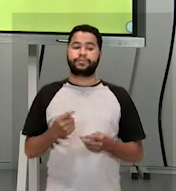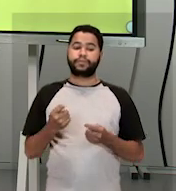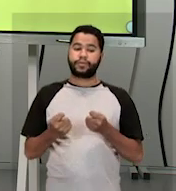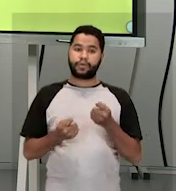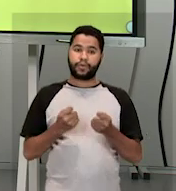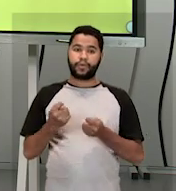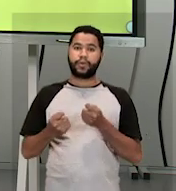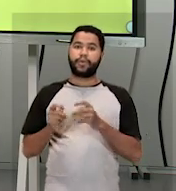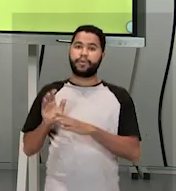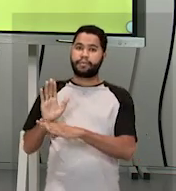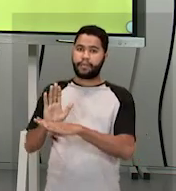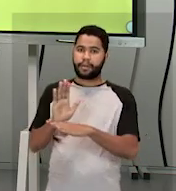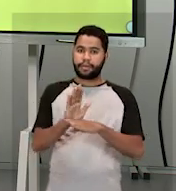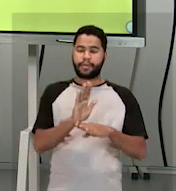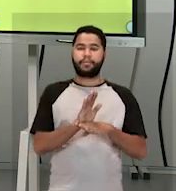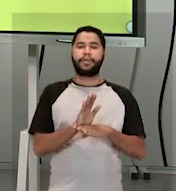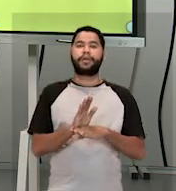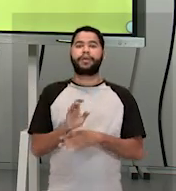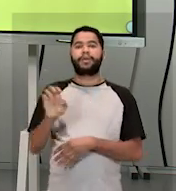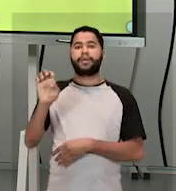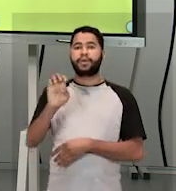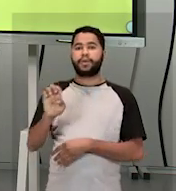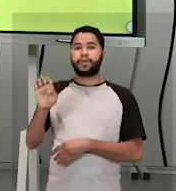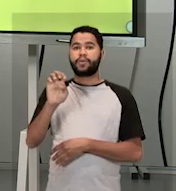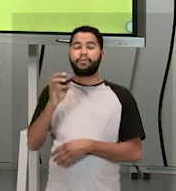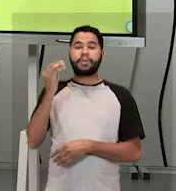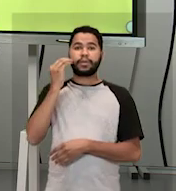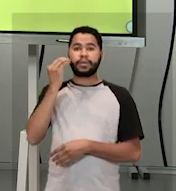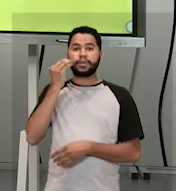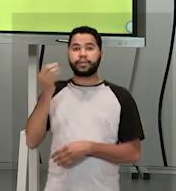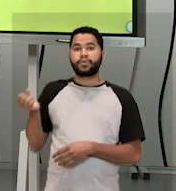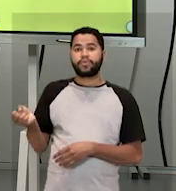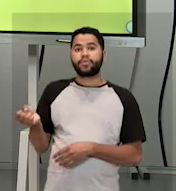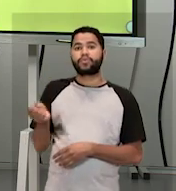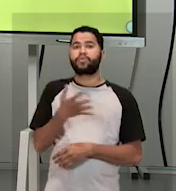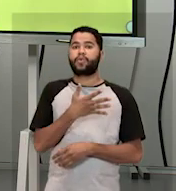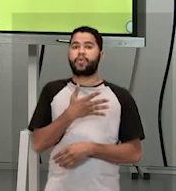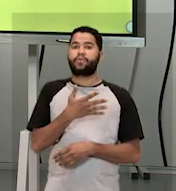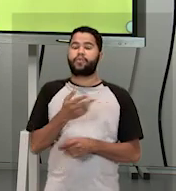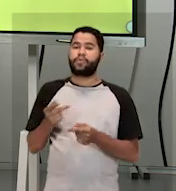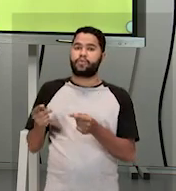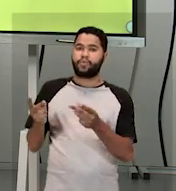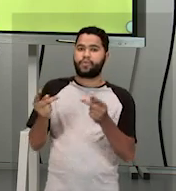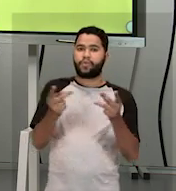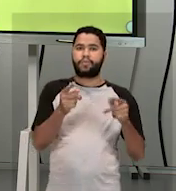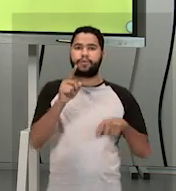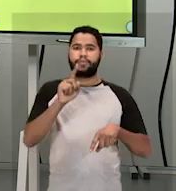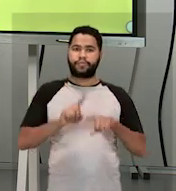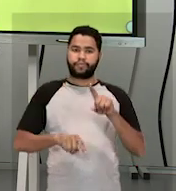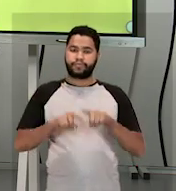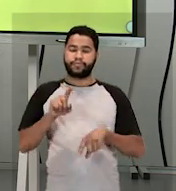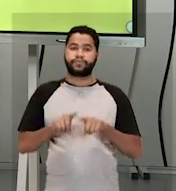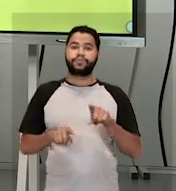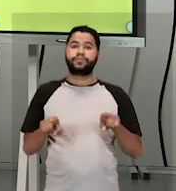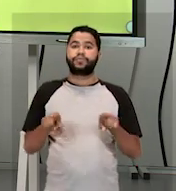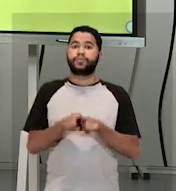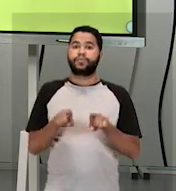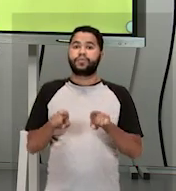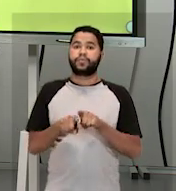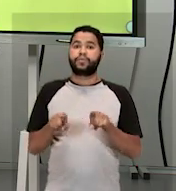economicamente favorecidas, europeias, buscando novos mercados para comércio de seus produtos e uma